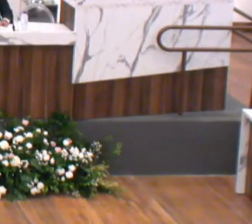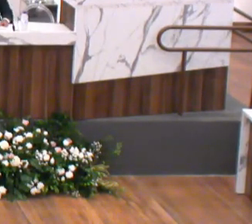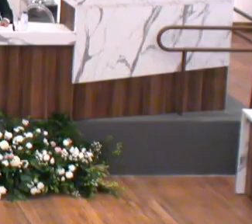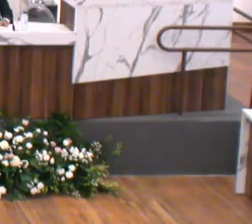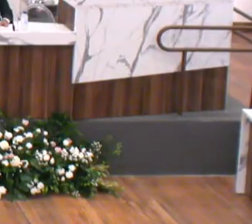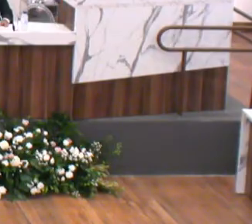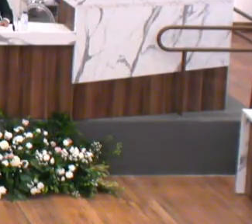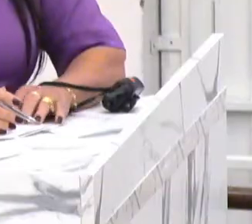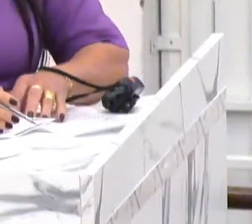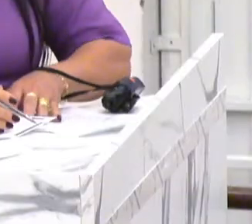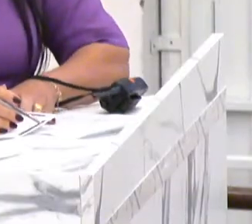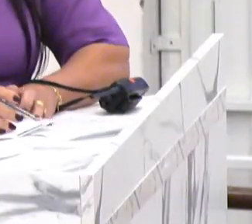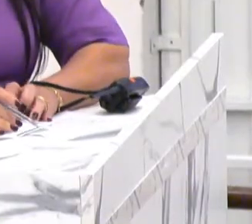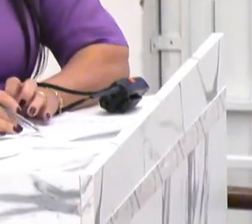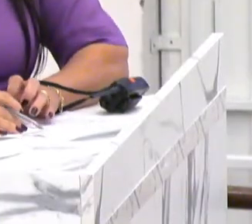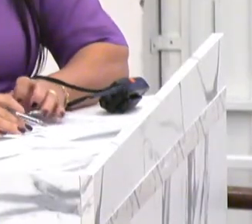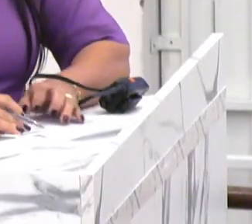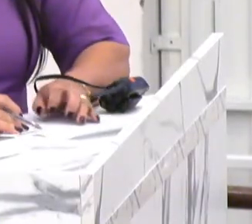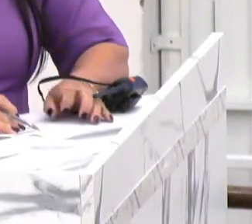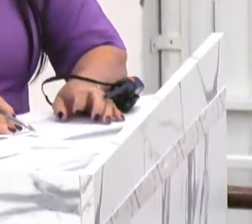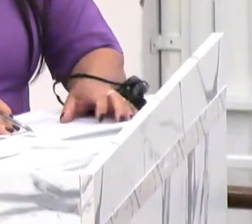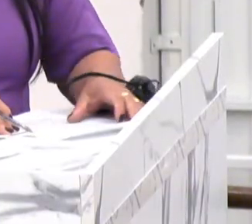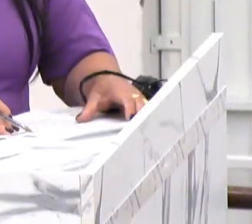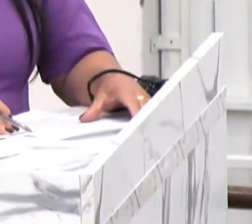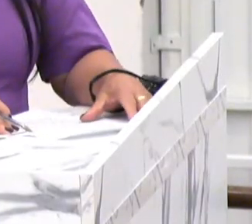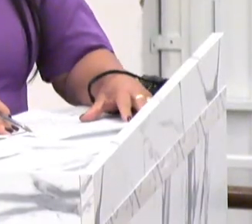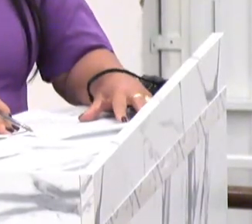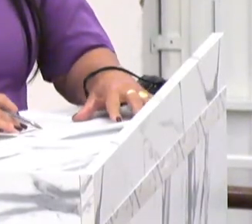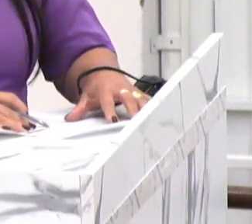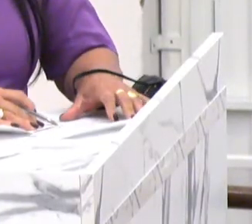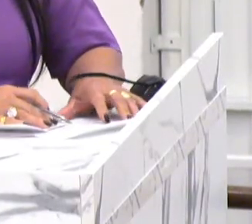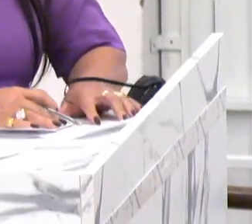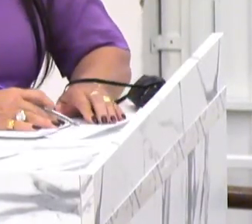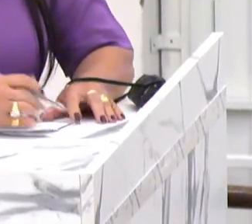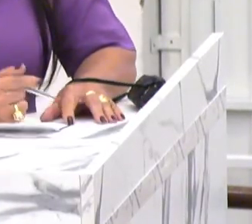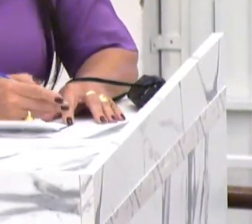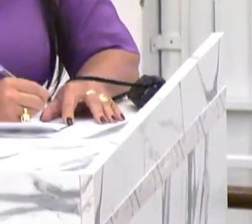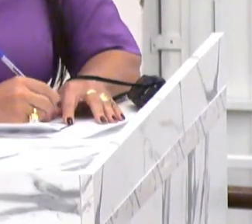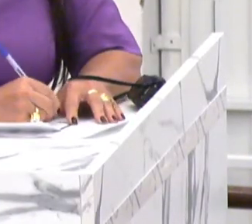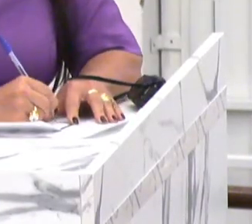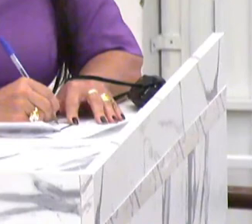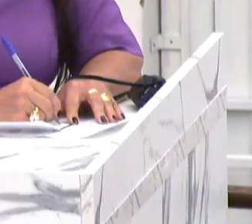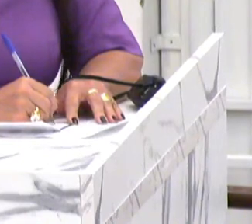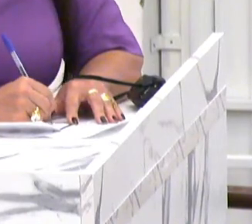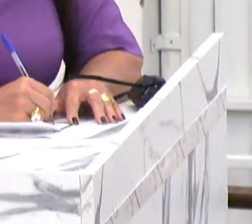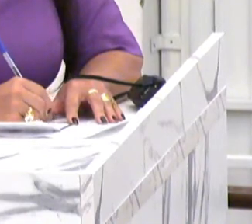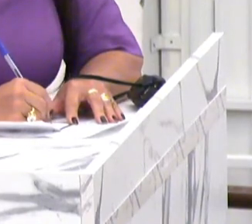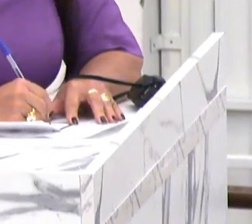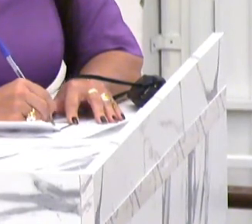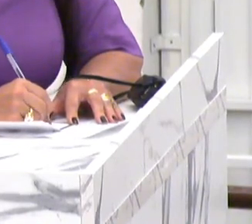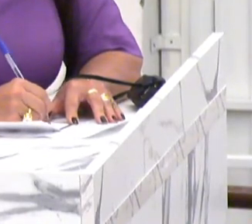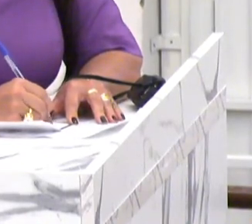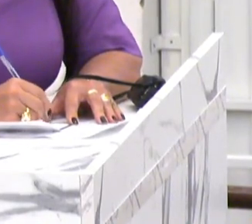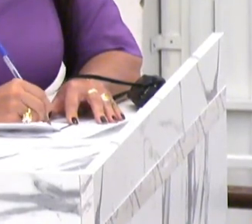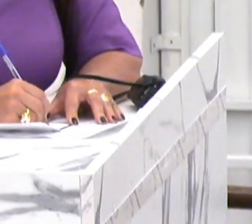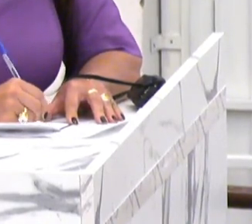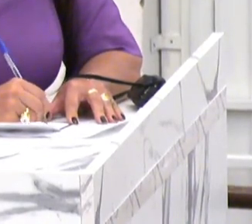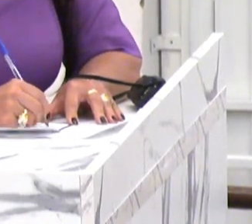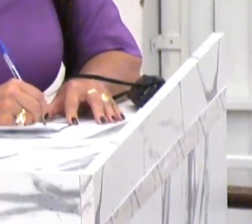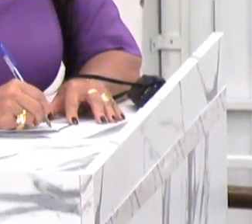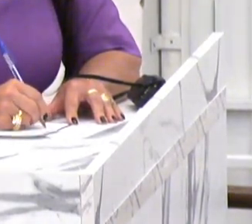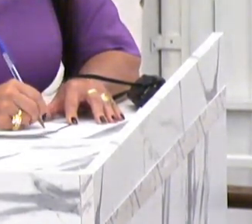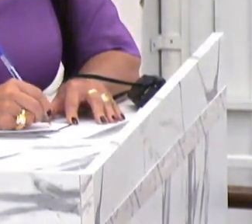Passo a palavra agora ao presidente da Câmara Municipal de Anápolis, vereador Domingos Paula, para fazer a abertura oficial desta